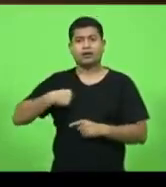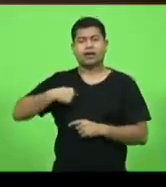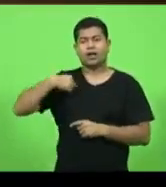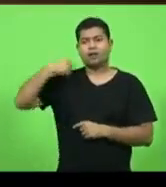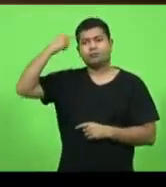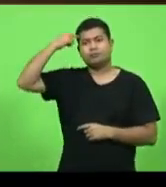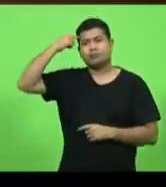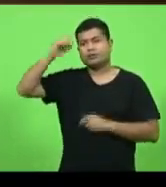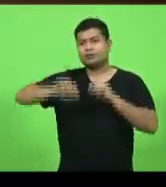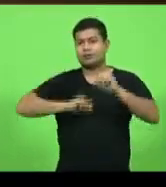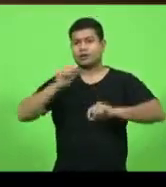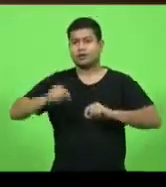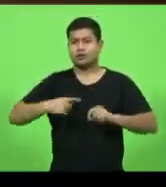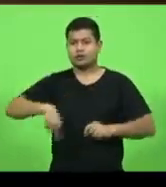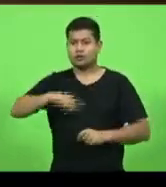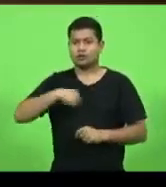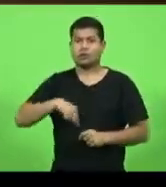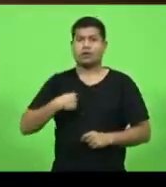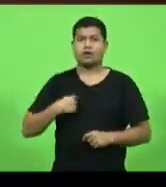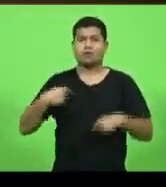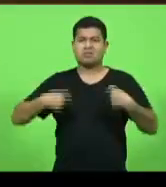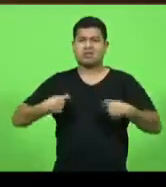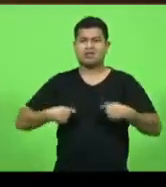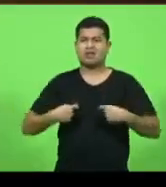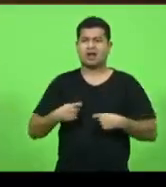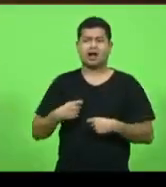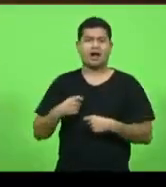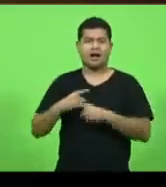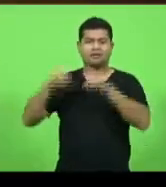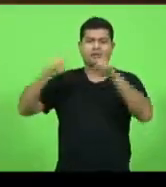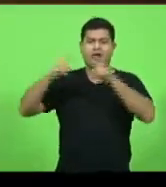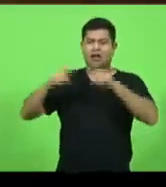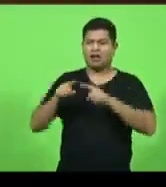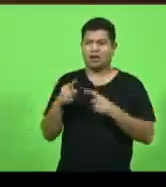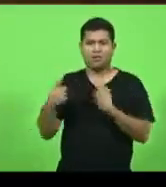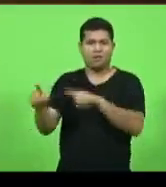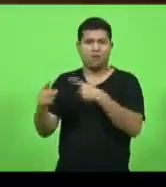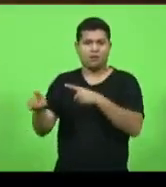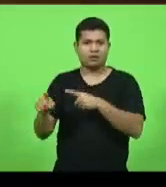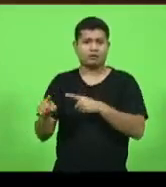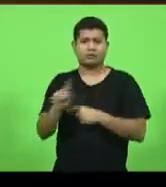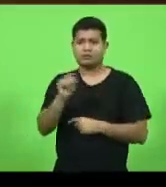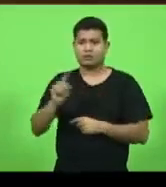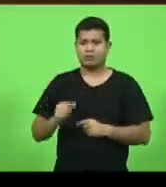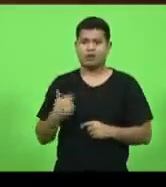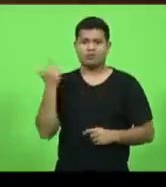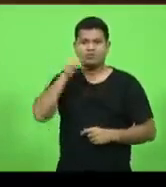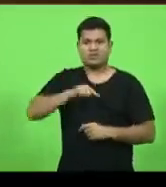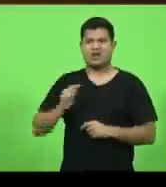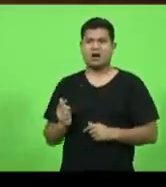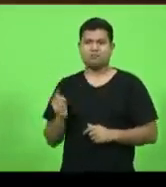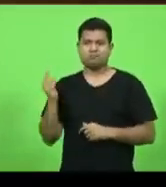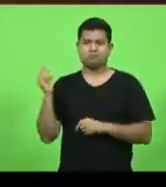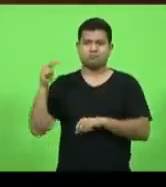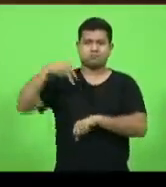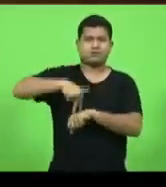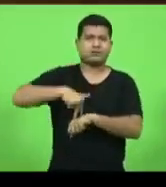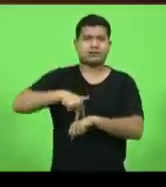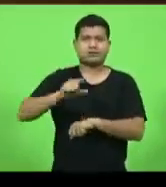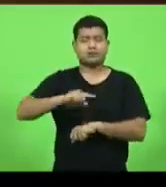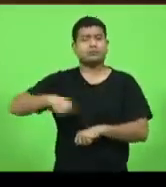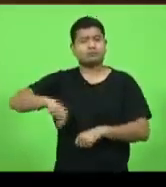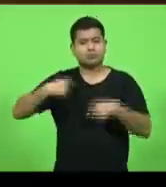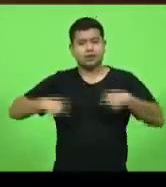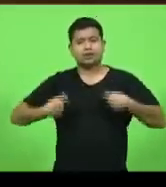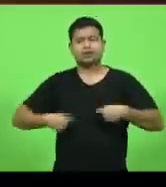vida. A gente não precisa falar mal de ninguém para a gente crescer. O que a gente precisa é construir o nosso trabalho